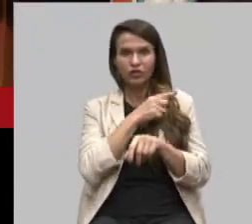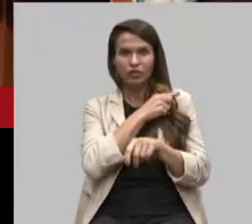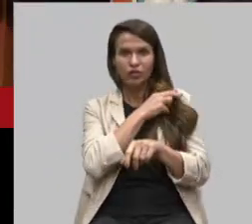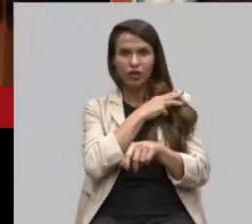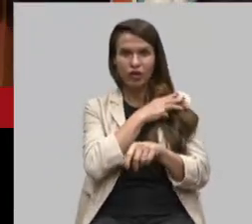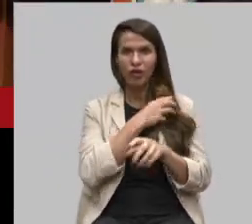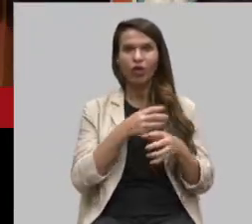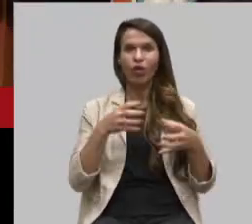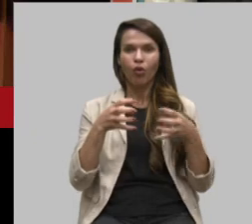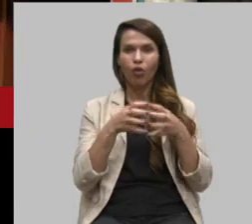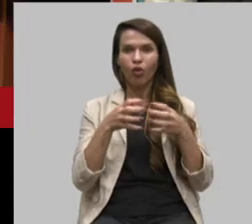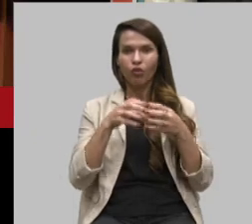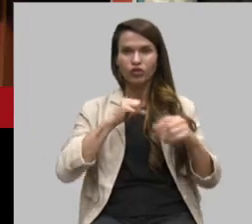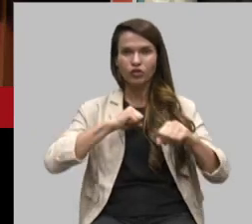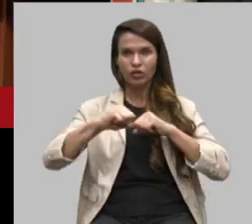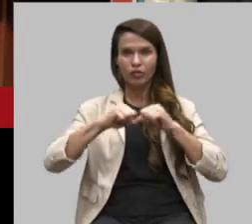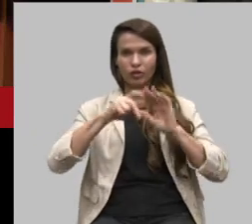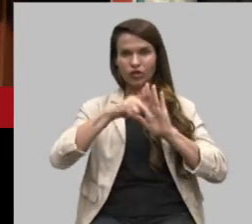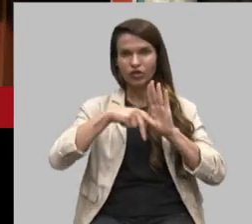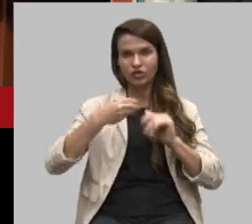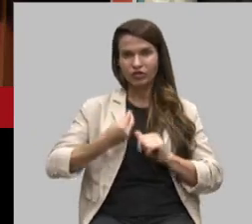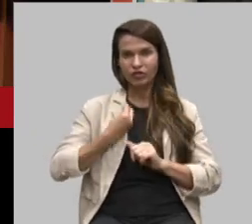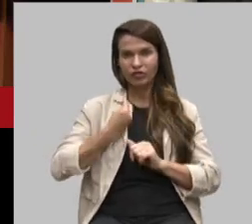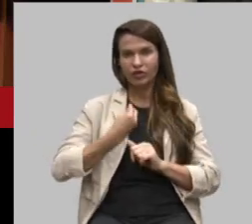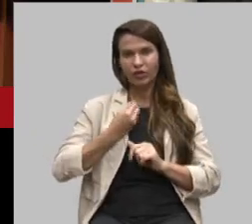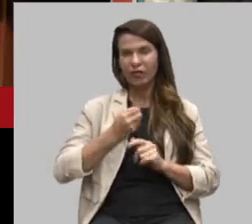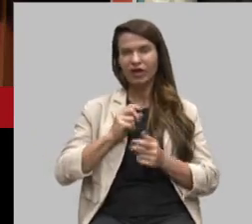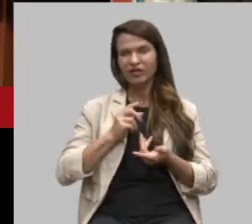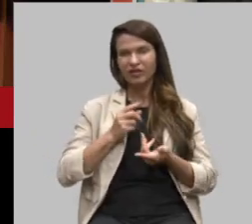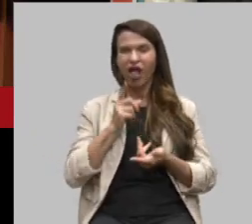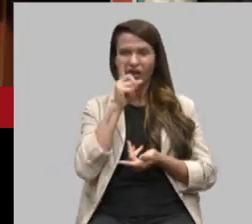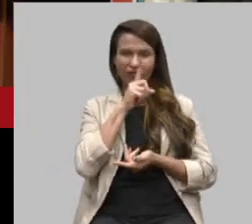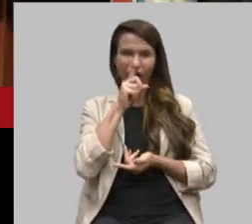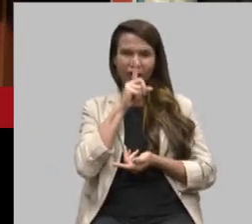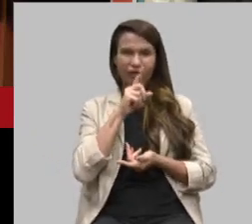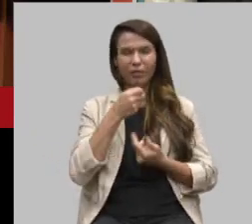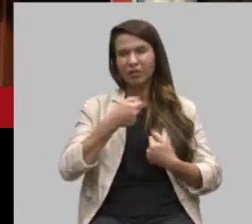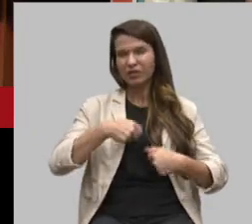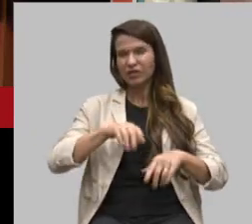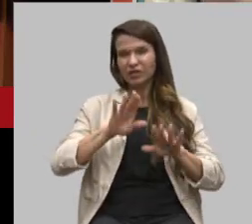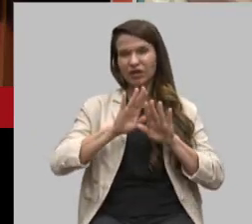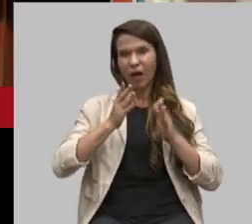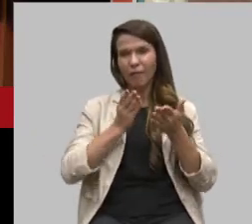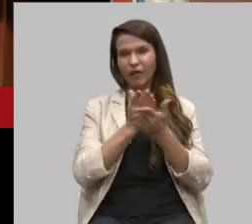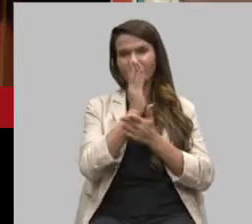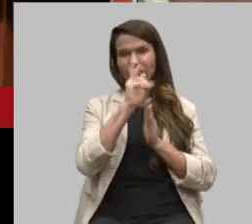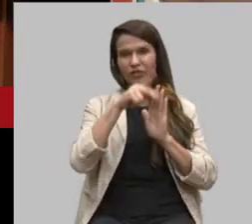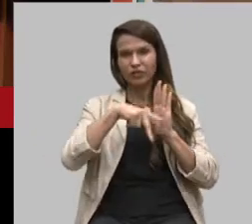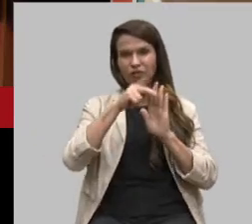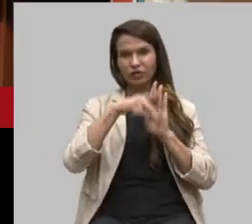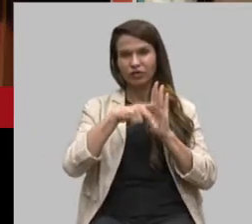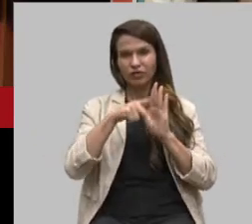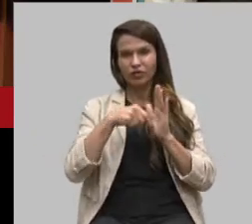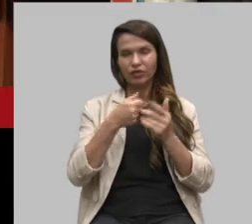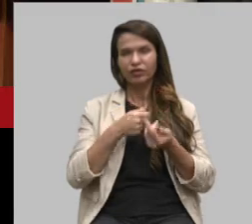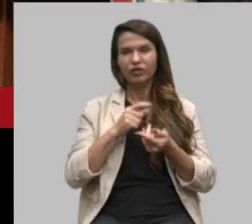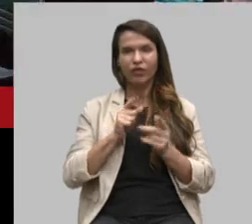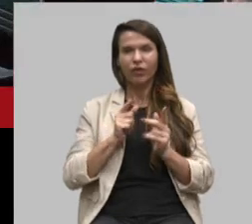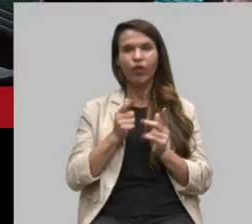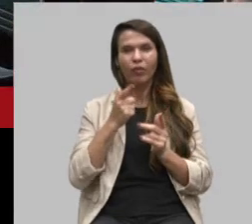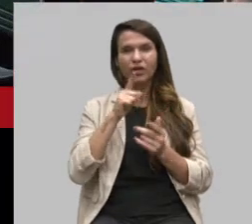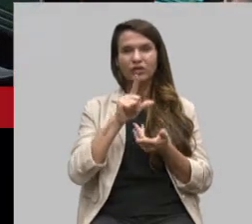debate projeto de vida ISO não é bem executado mas acho que é desnecessária a aprovação desse projeto e passar pro documento final só isso